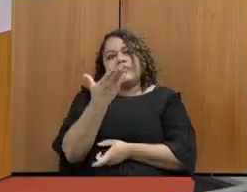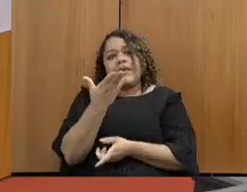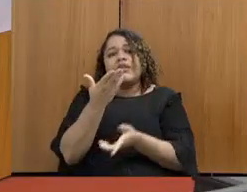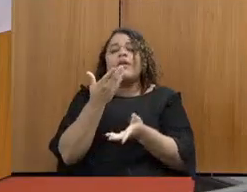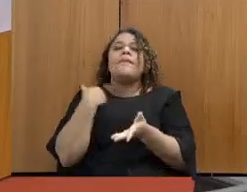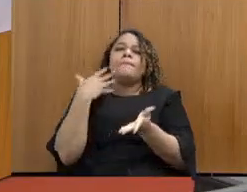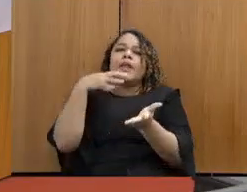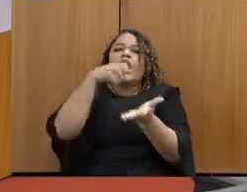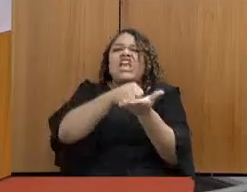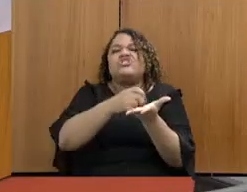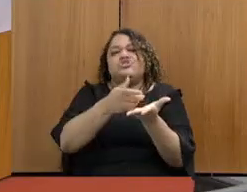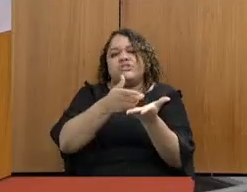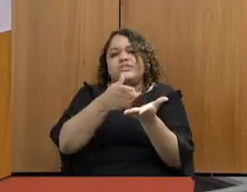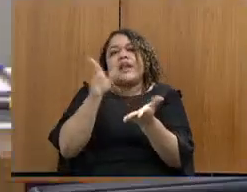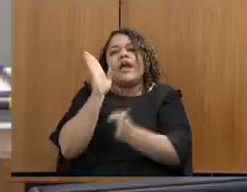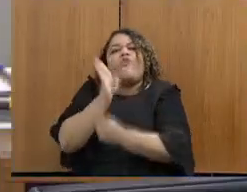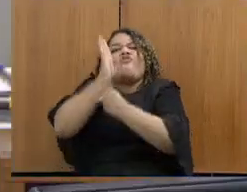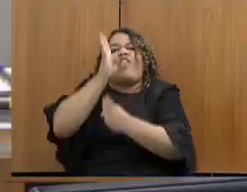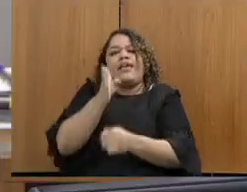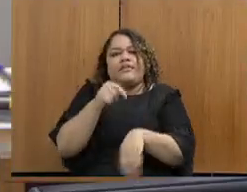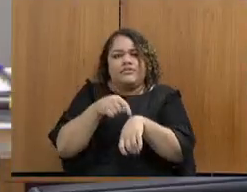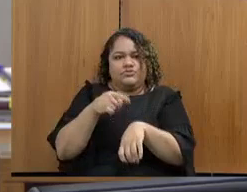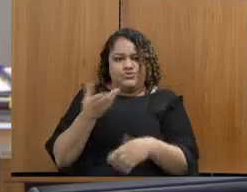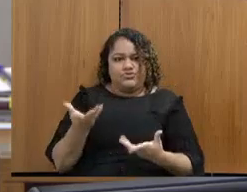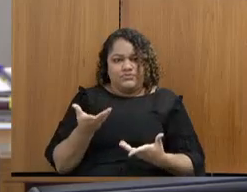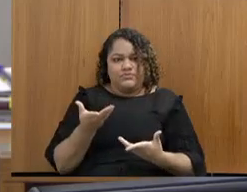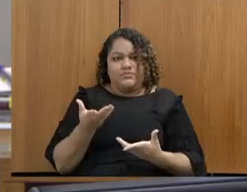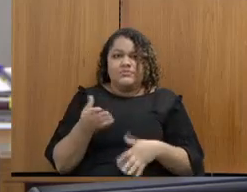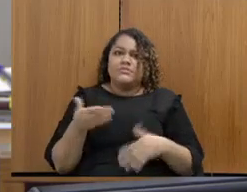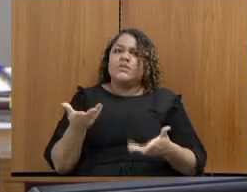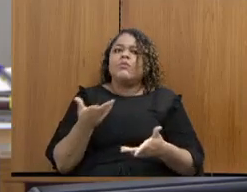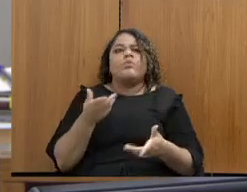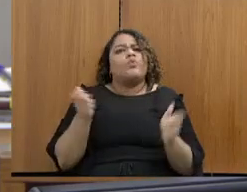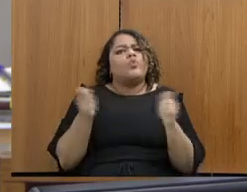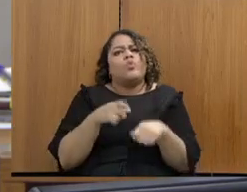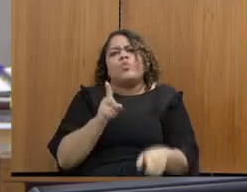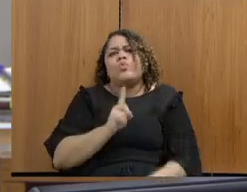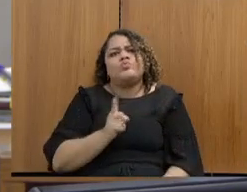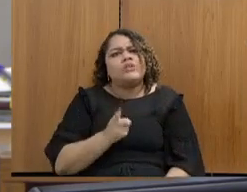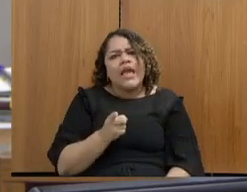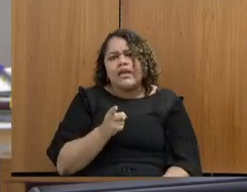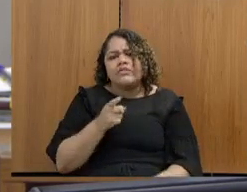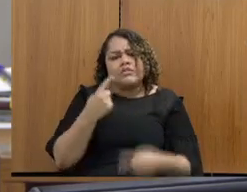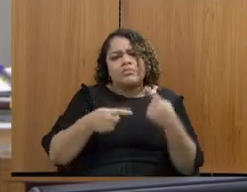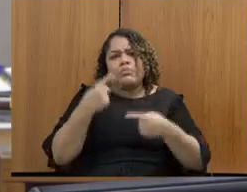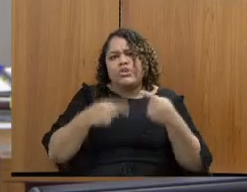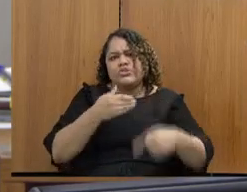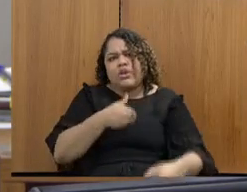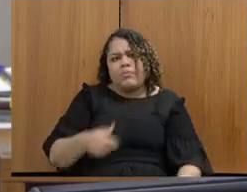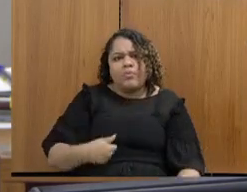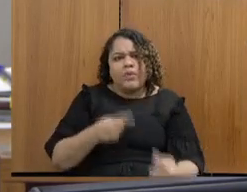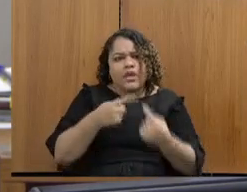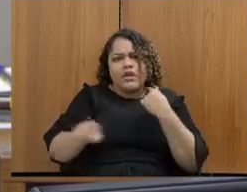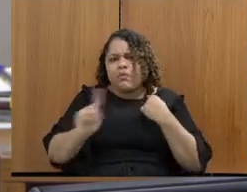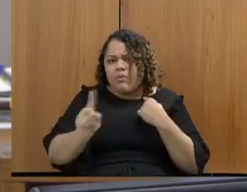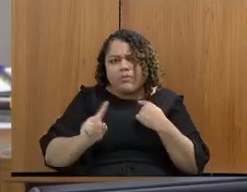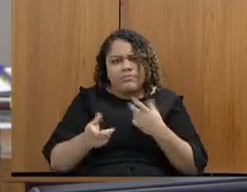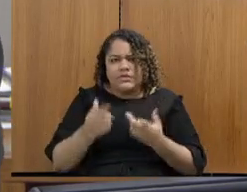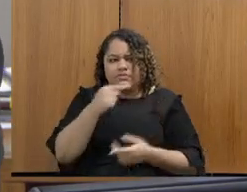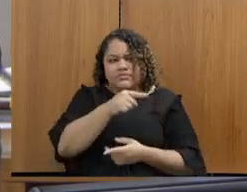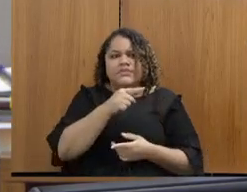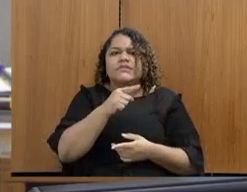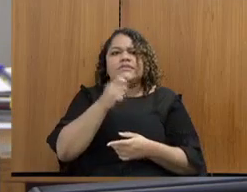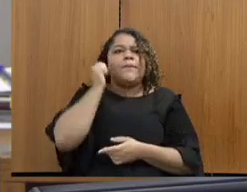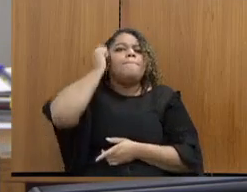então assim é algo inadmissível da política pública e especialmente o chamado plantão digital quando eu